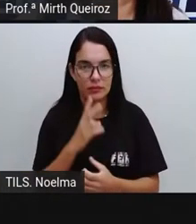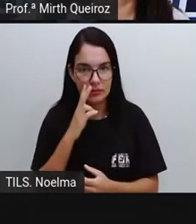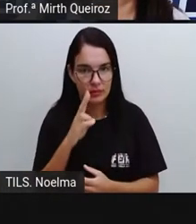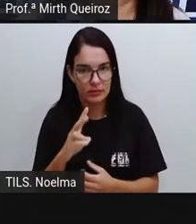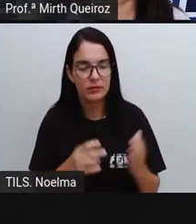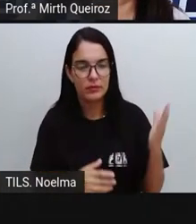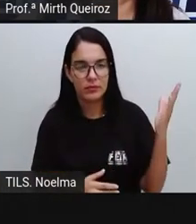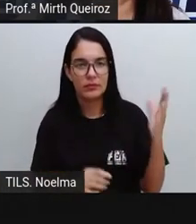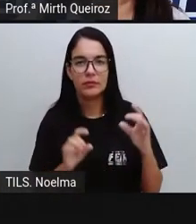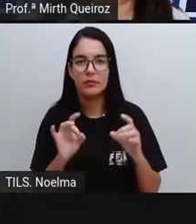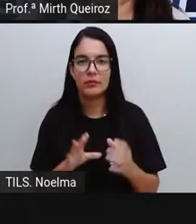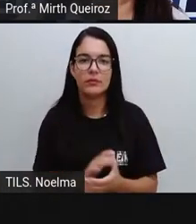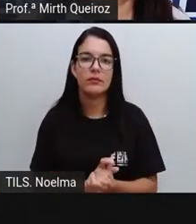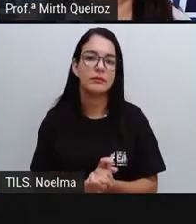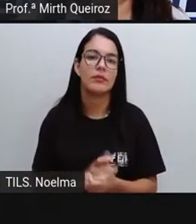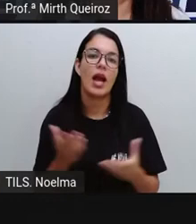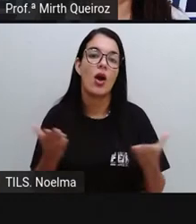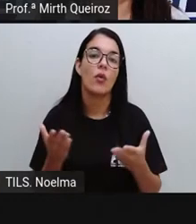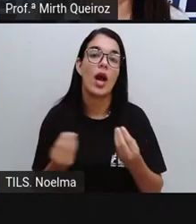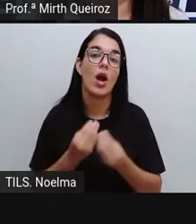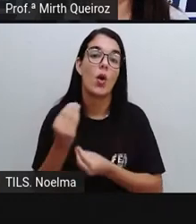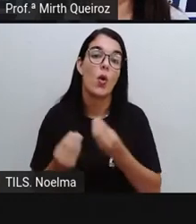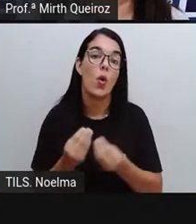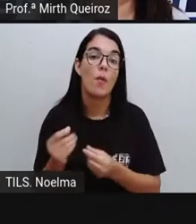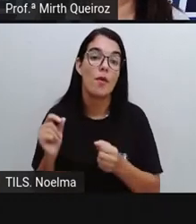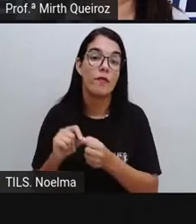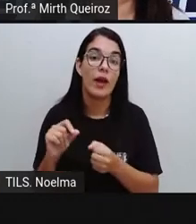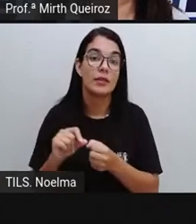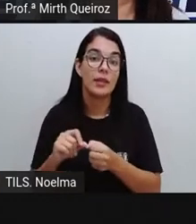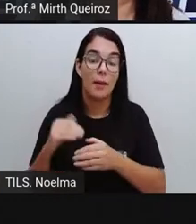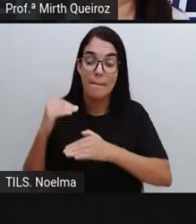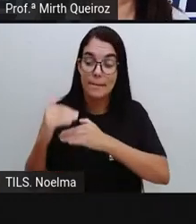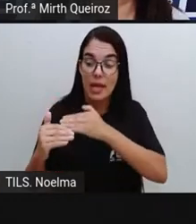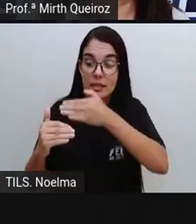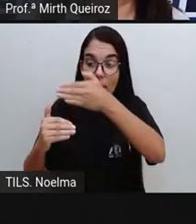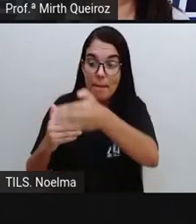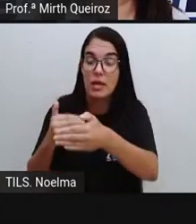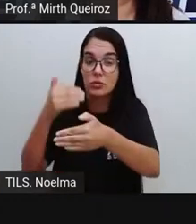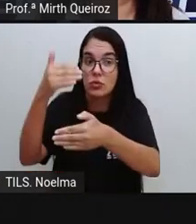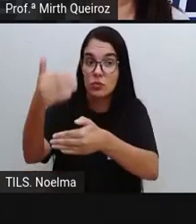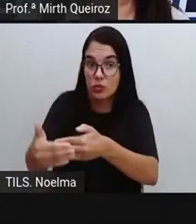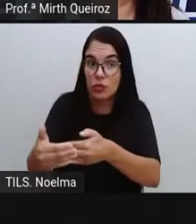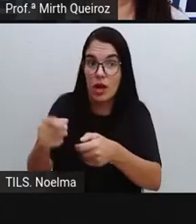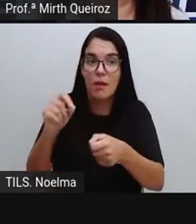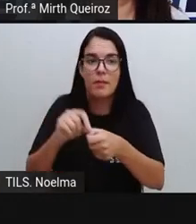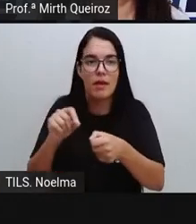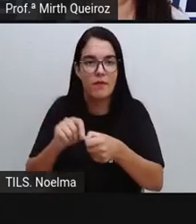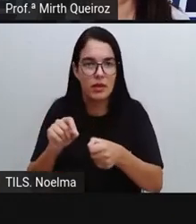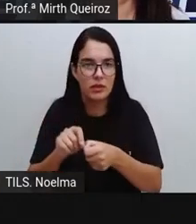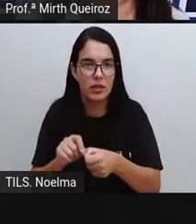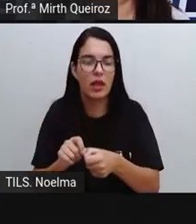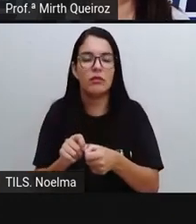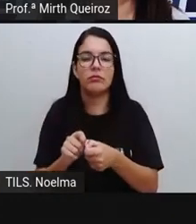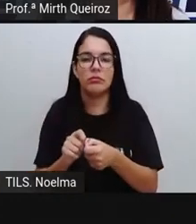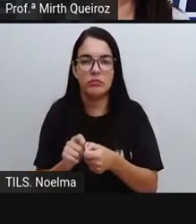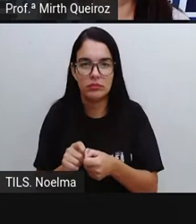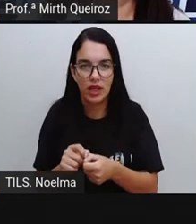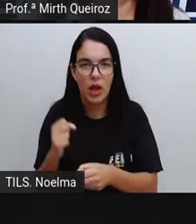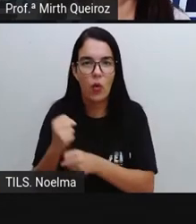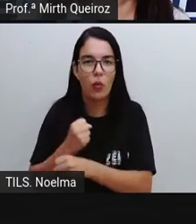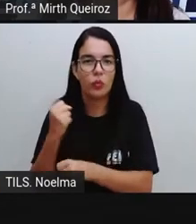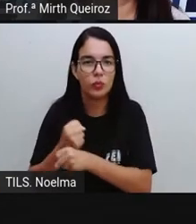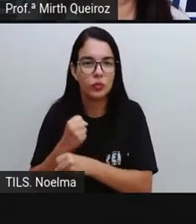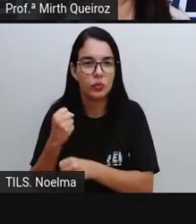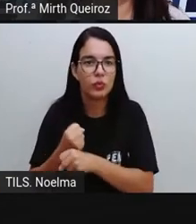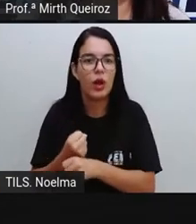por quatro lados. E assim a gente vai entender o passo a passo de como a gente vai fazer para poder construir